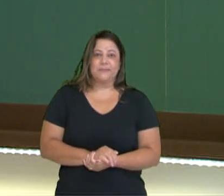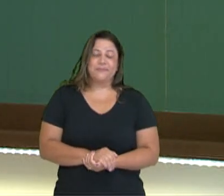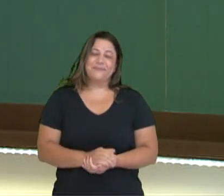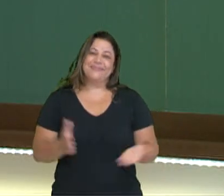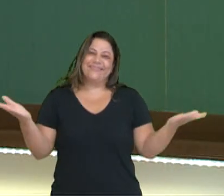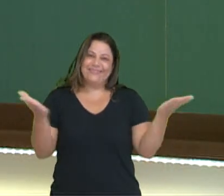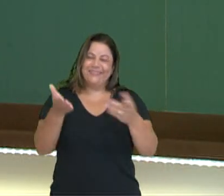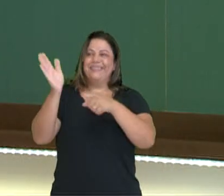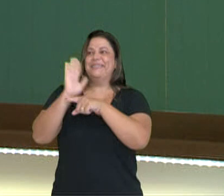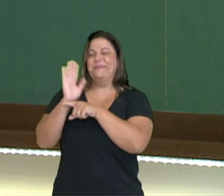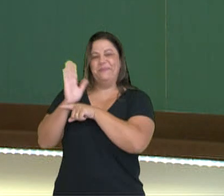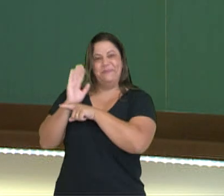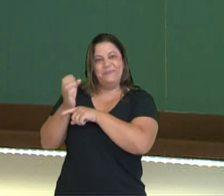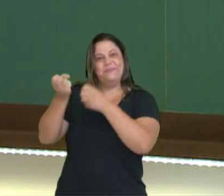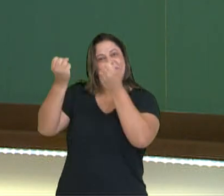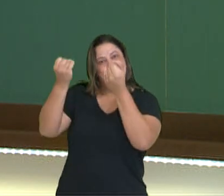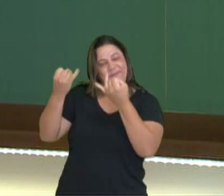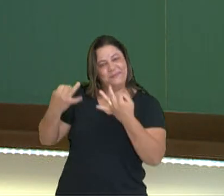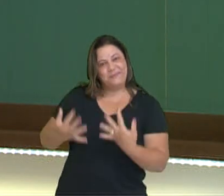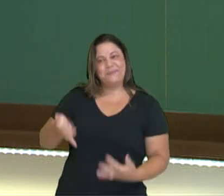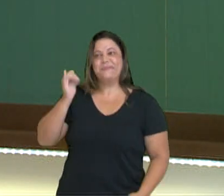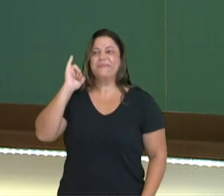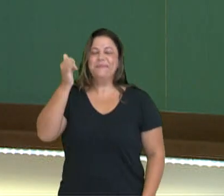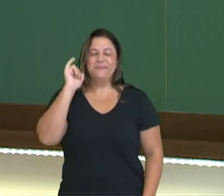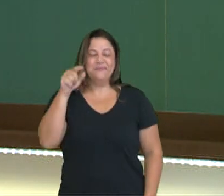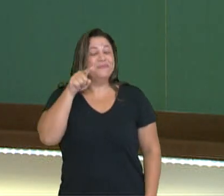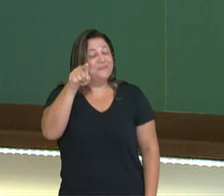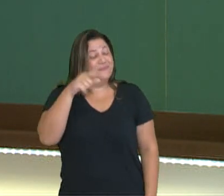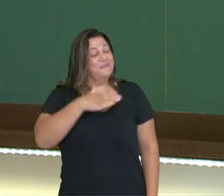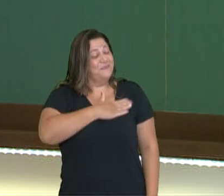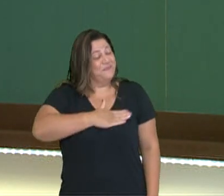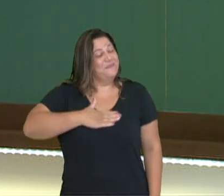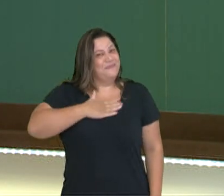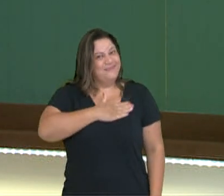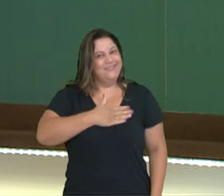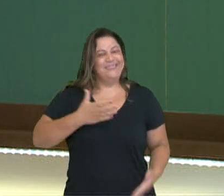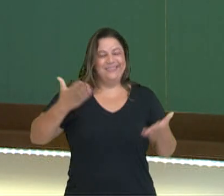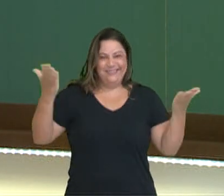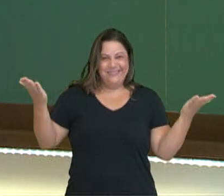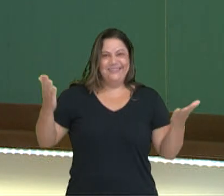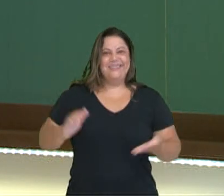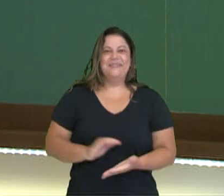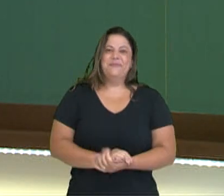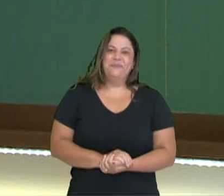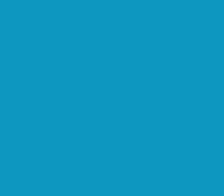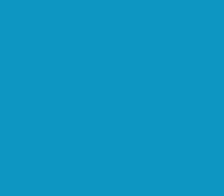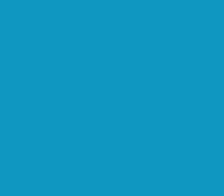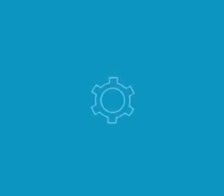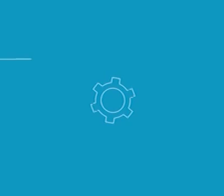Neste vídeo falamos sobre conto e espero que vocês tenham gostado. Até breve!